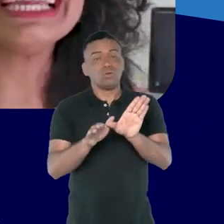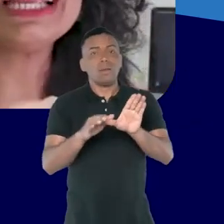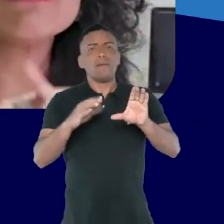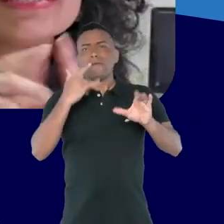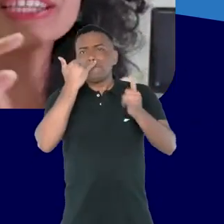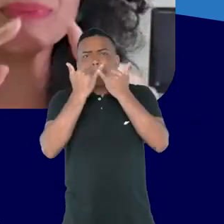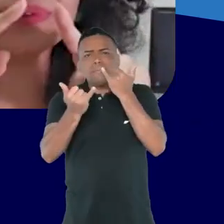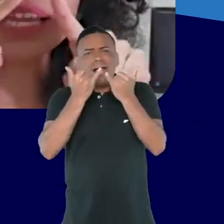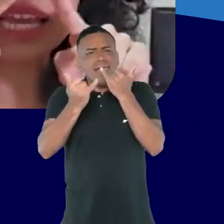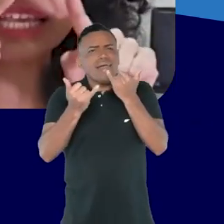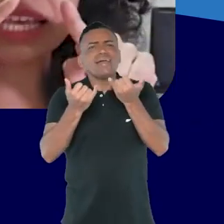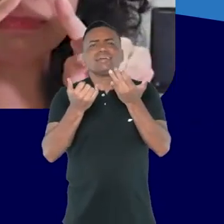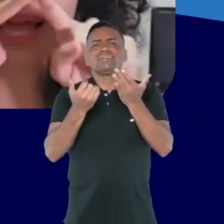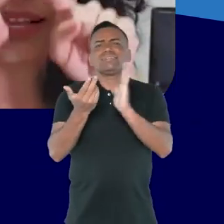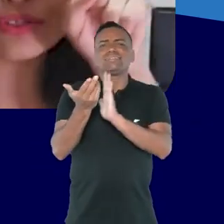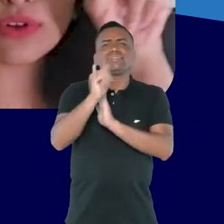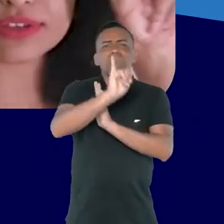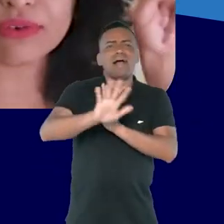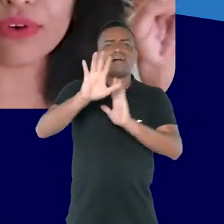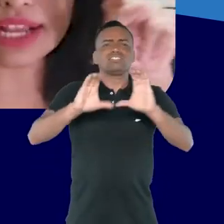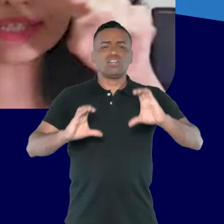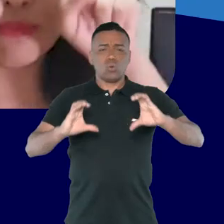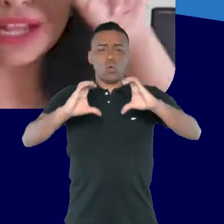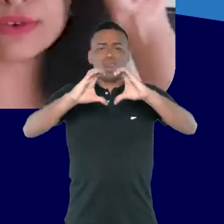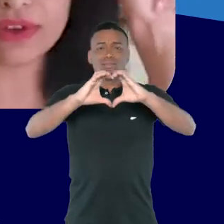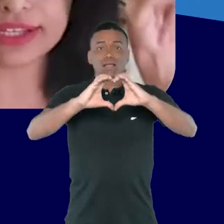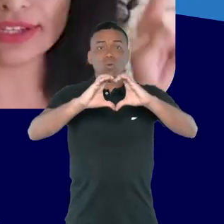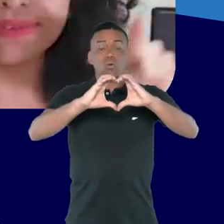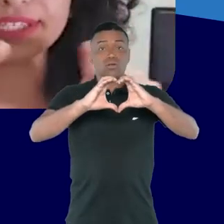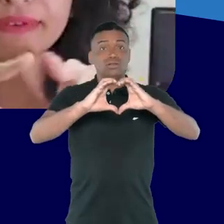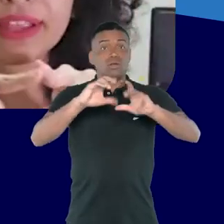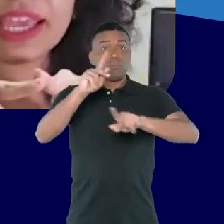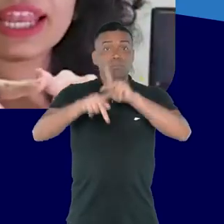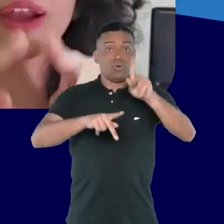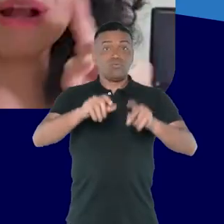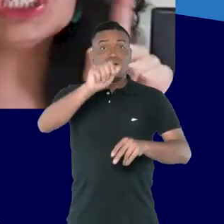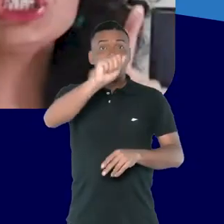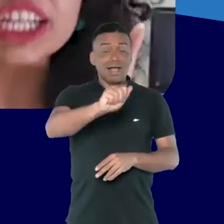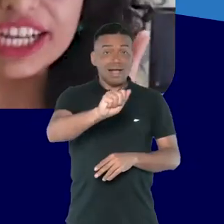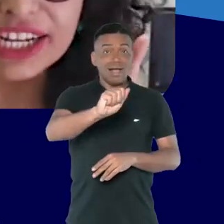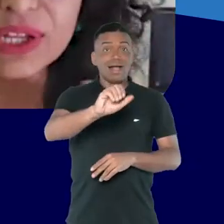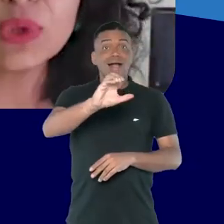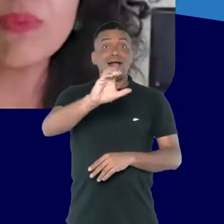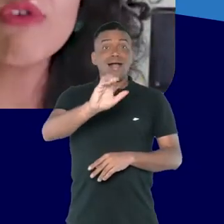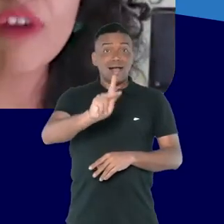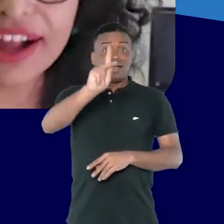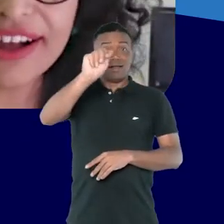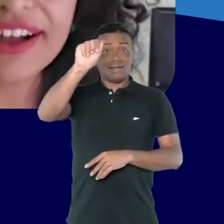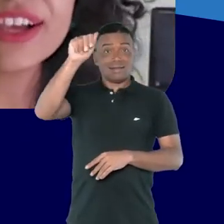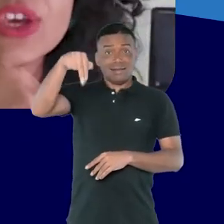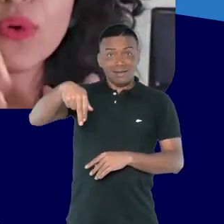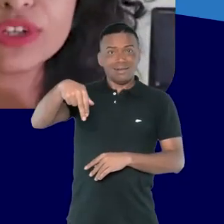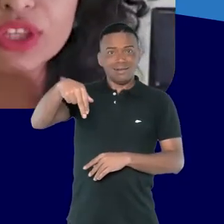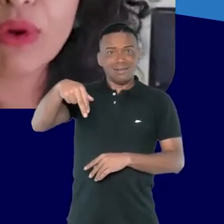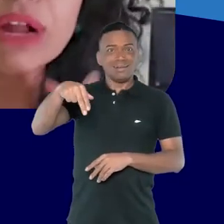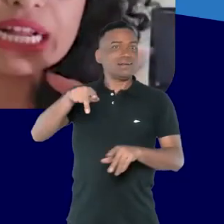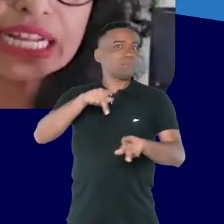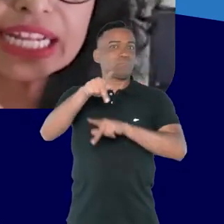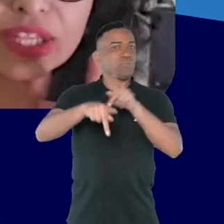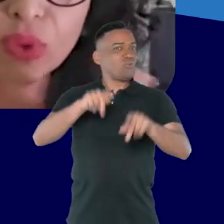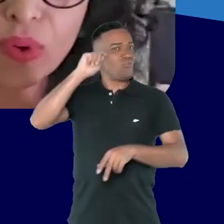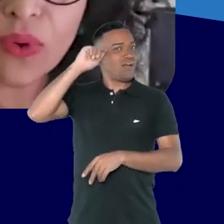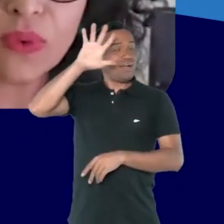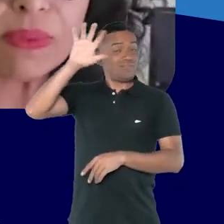Sim. Ele é um símbolo que parece um coração, assim. Ele é um adinkra do povo Akan, que hoje é